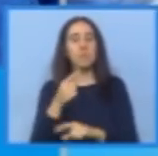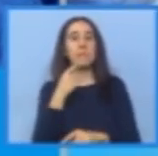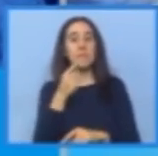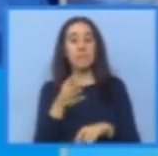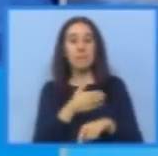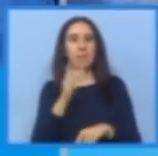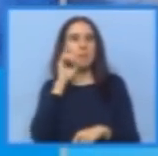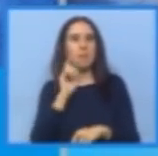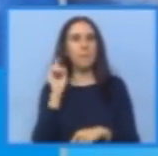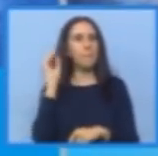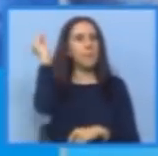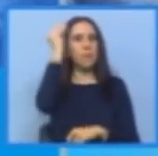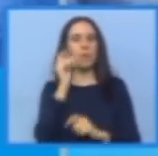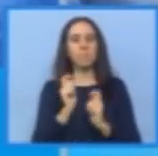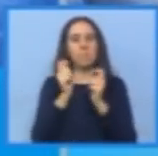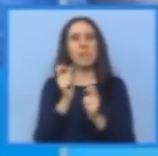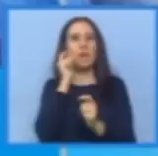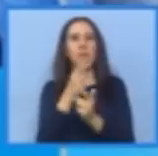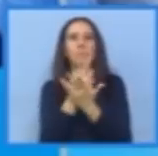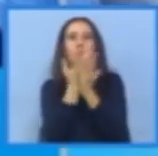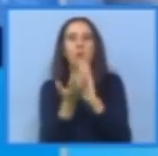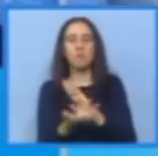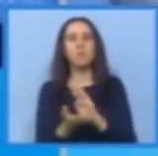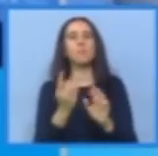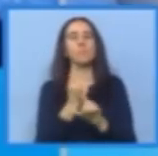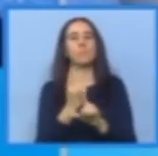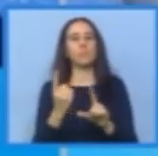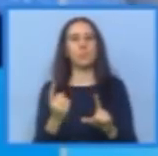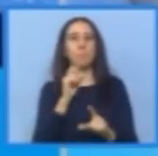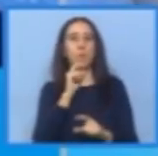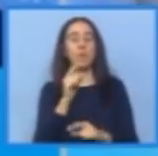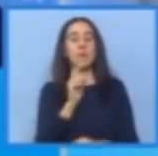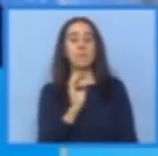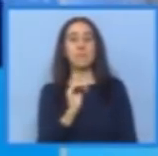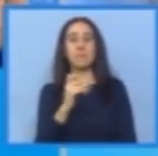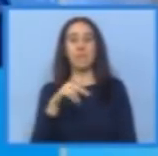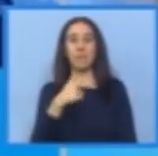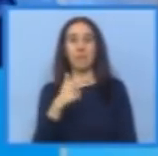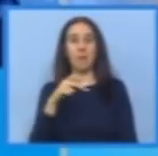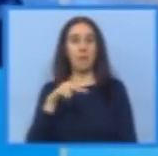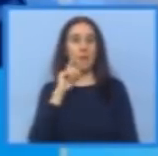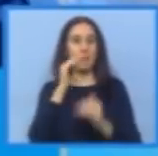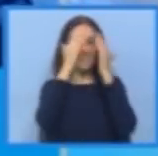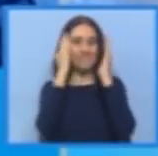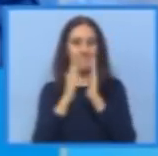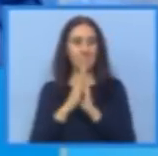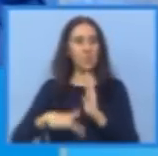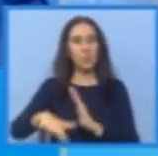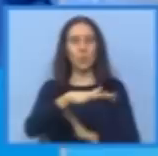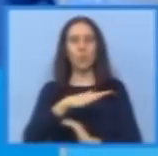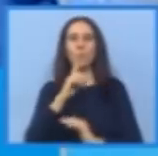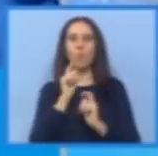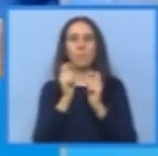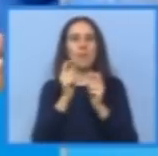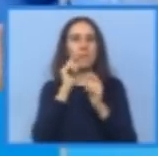o padroeiro, que havia várias hipóteses, porque poderia ficar Santana, aliás, toda aquela zona tem muito o nome de